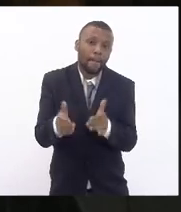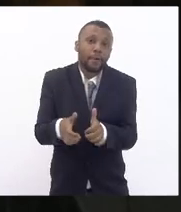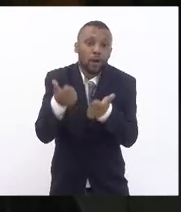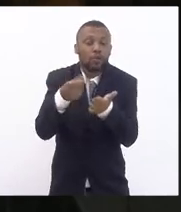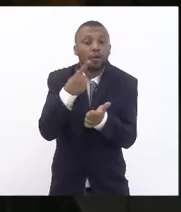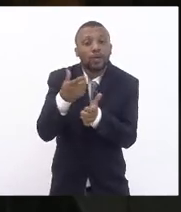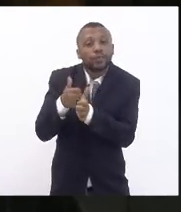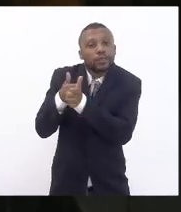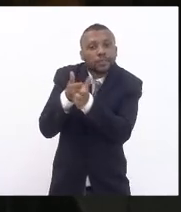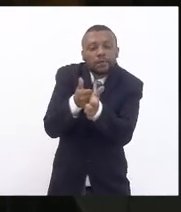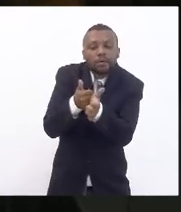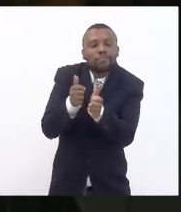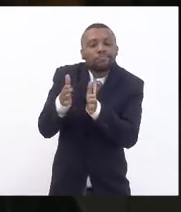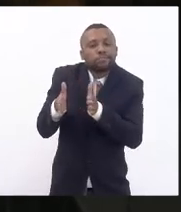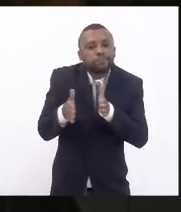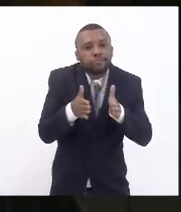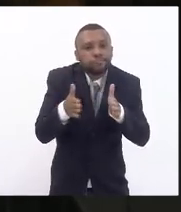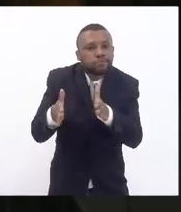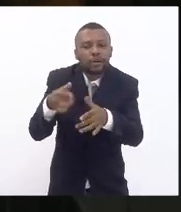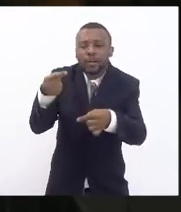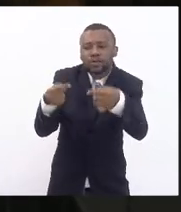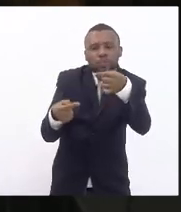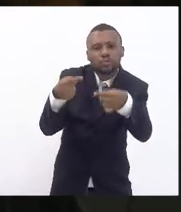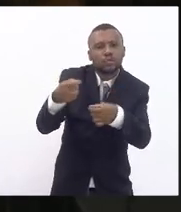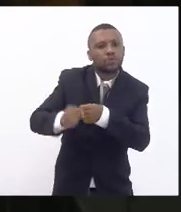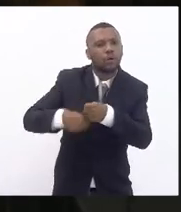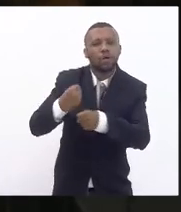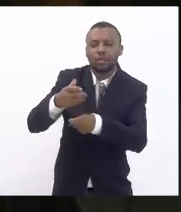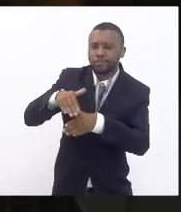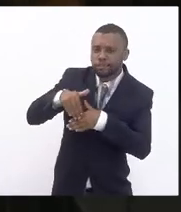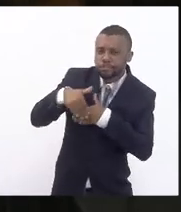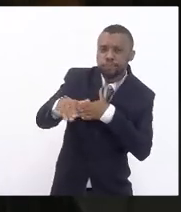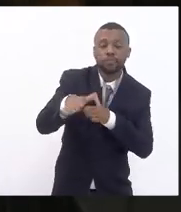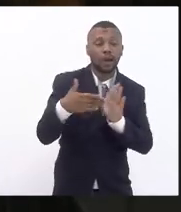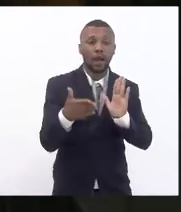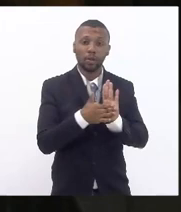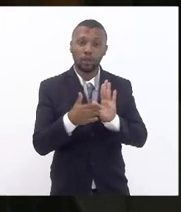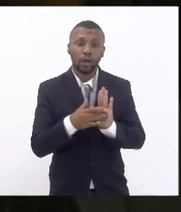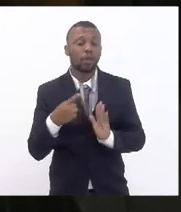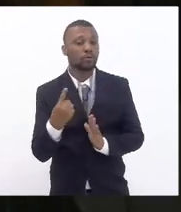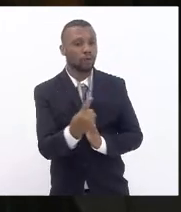rumo e fazer uma discussão ao longo do ano, que é o que a gente está propondo. Enfim,